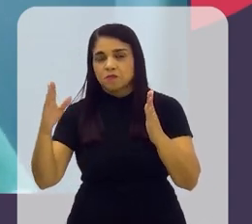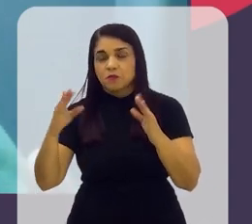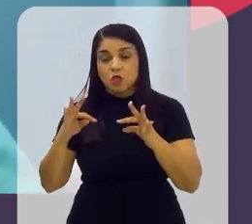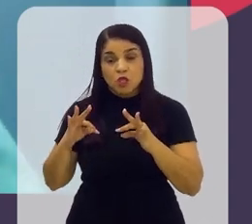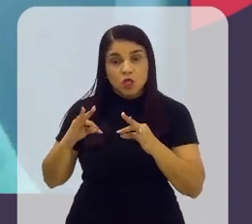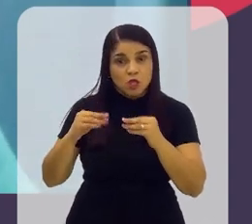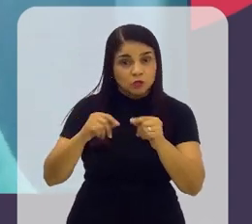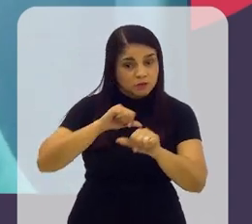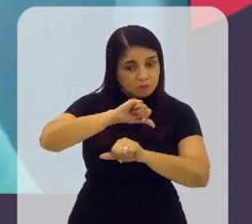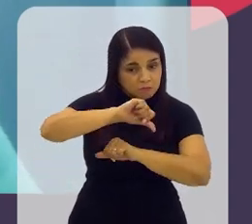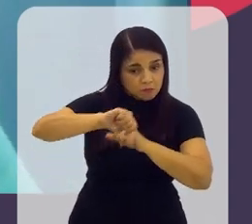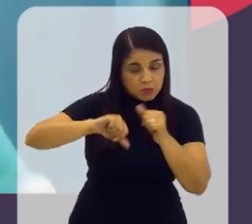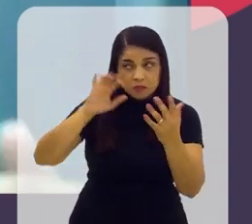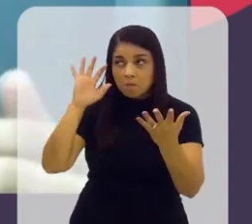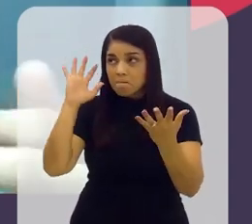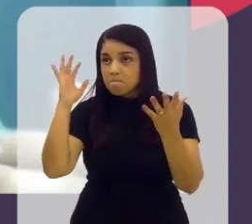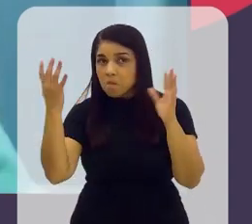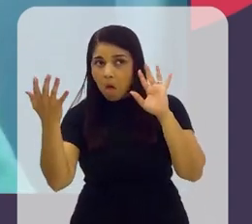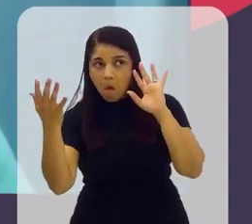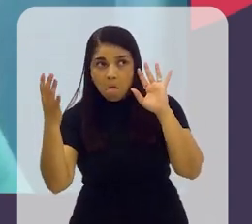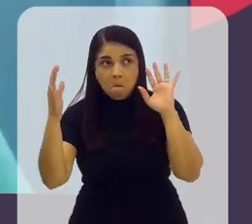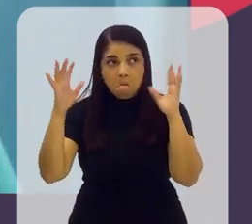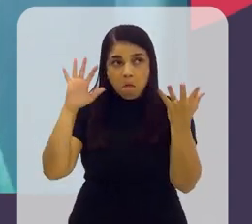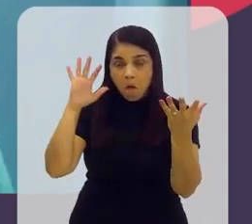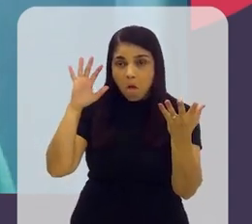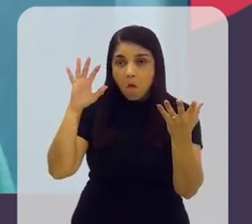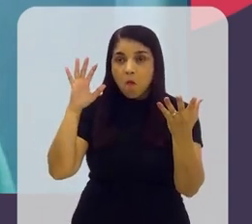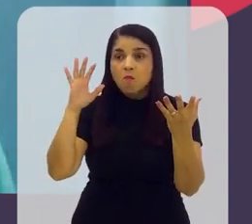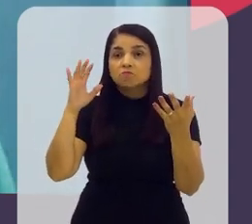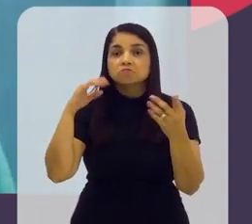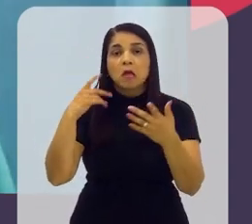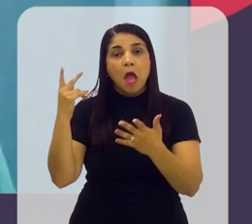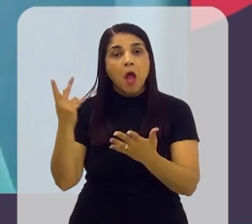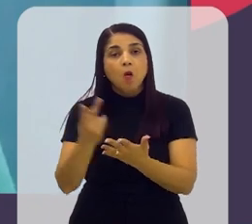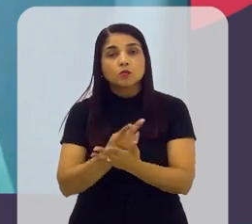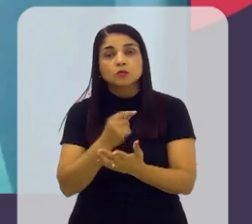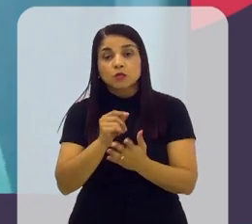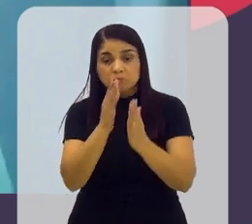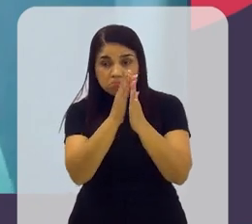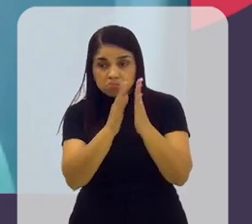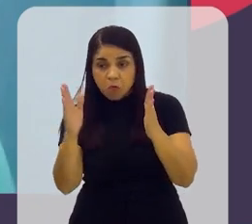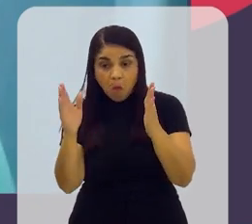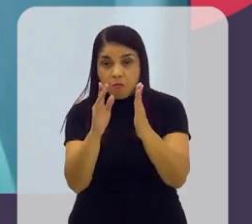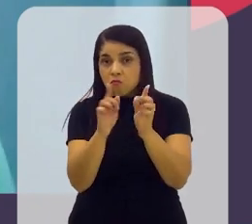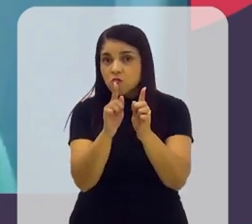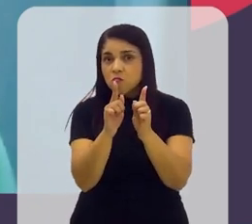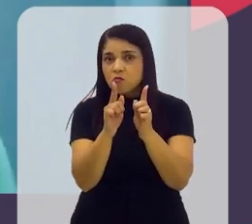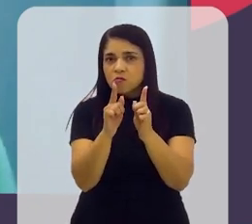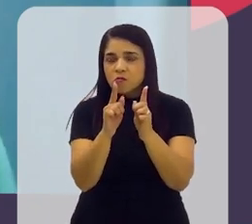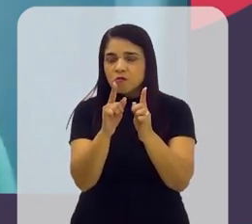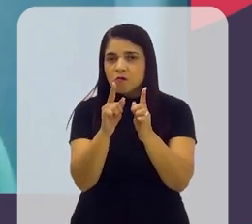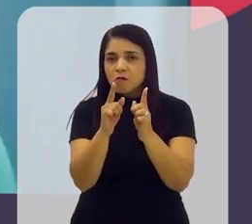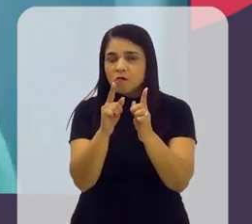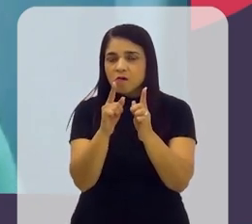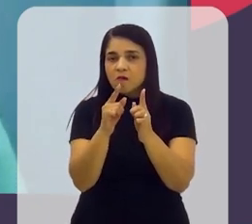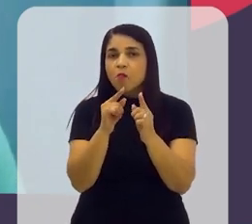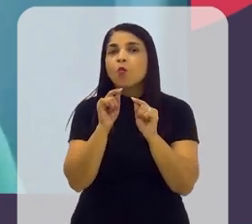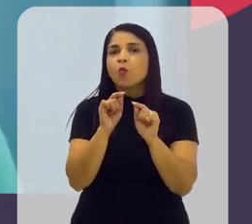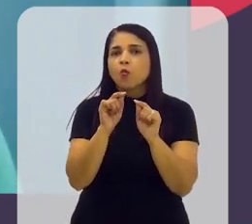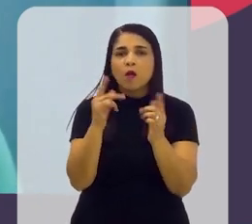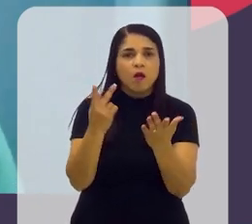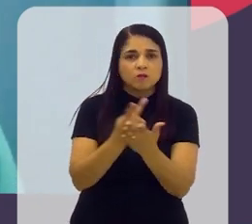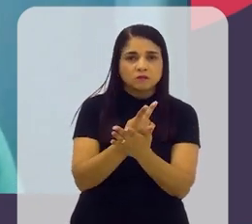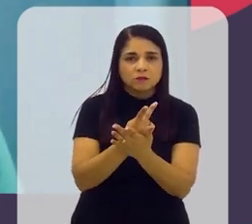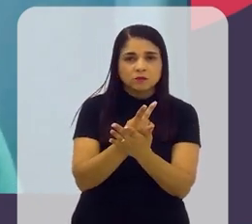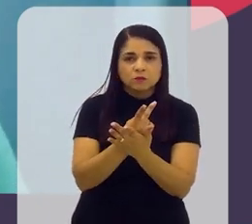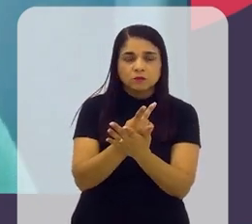todas essas mudanças que a gente tem visto aí em termos climáticos são mudanças que têm acontecido numa escala de tempo muito curta, porque foram provocadas por